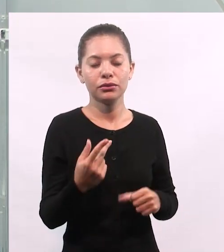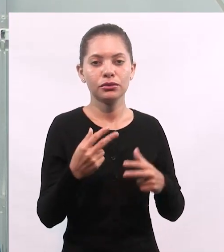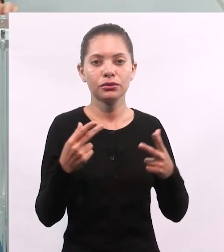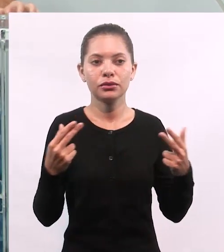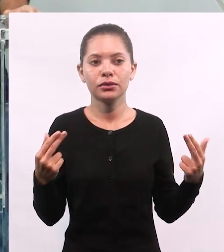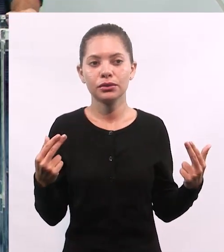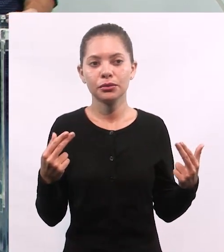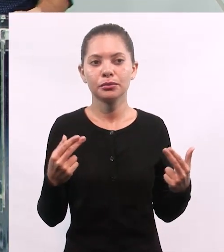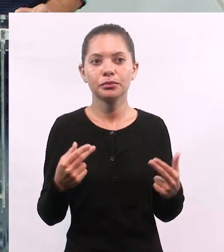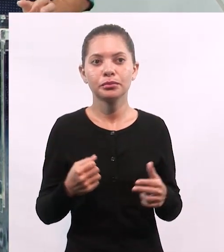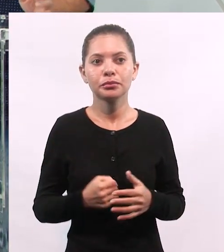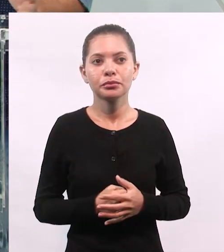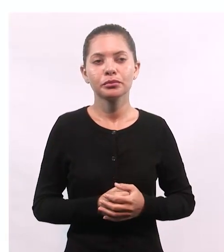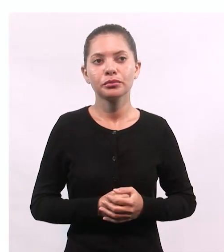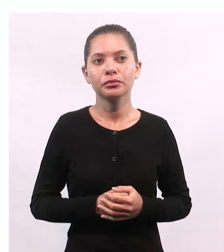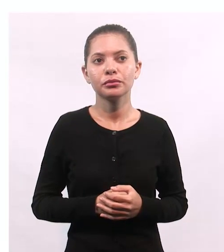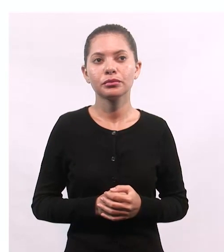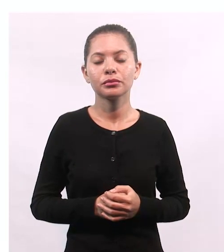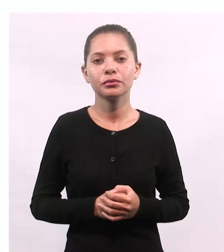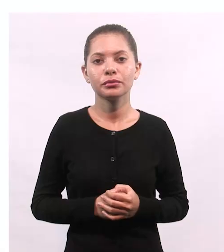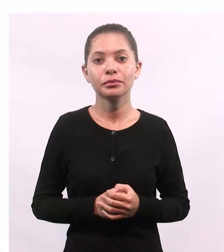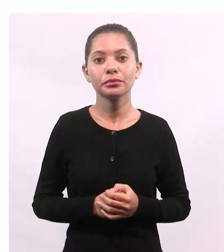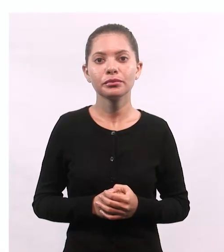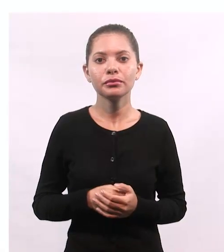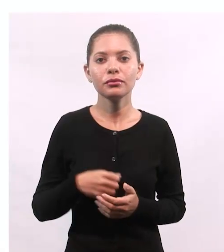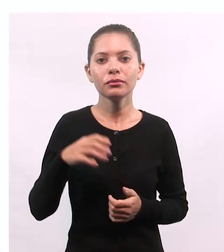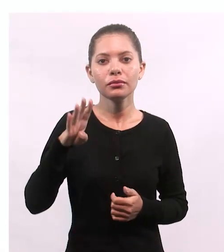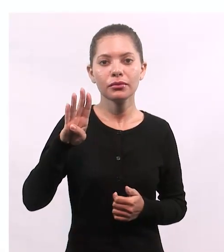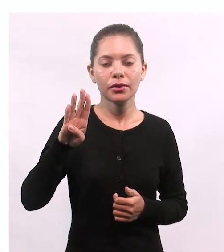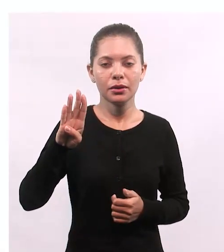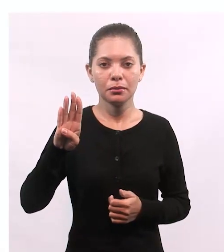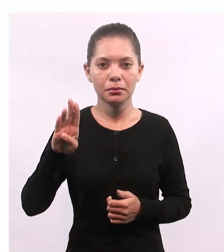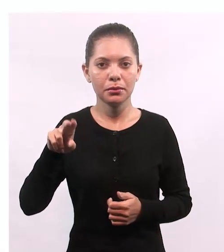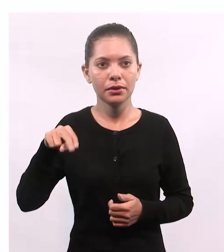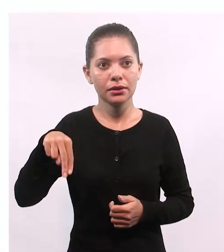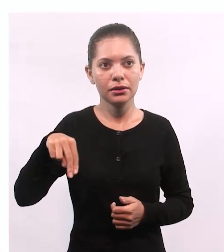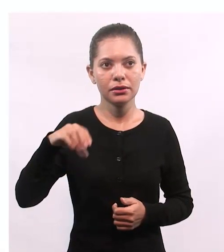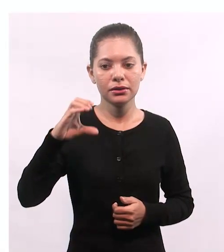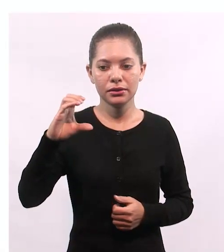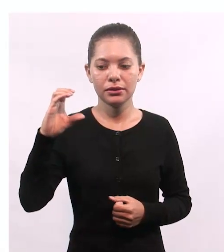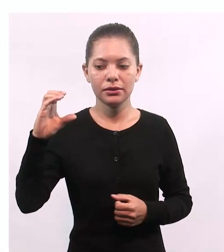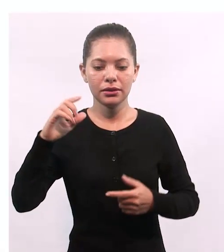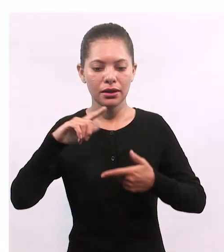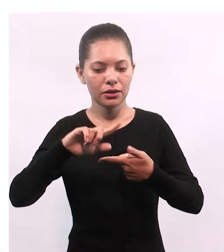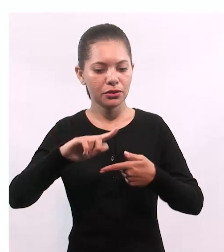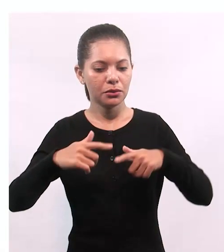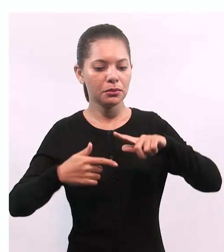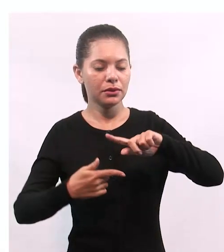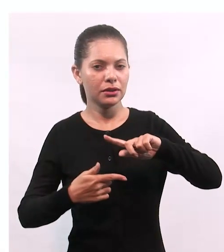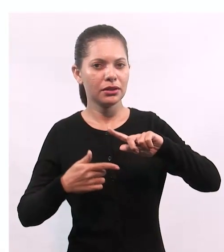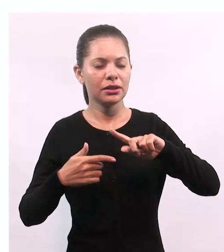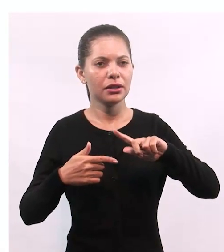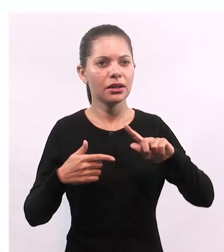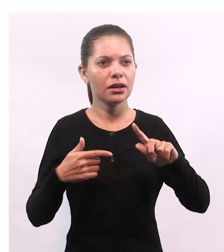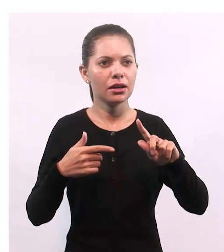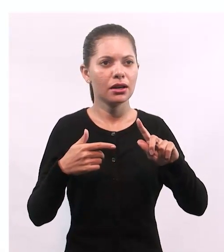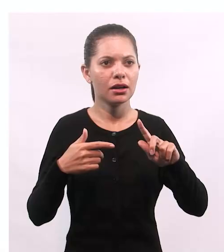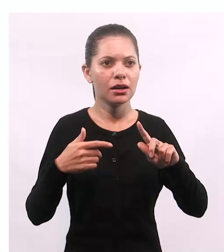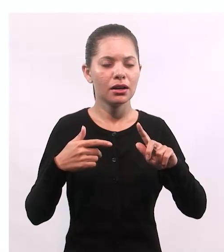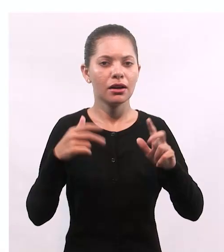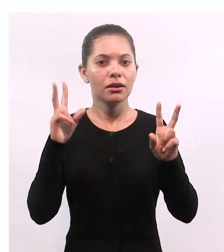sistema internacional de medidas. Na BNCC, quando trata de geometria, a gente